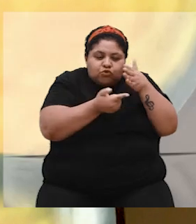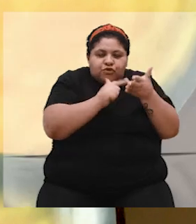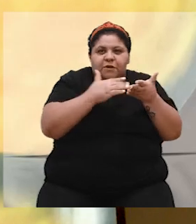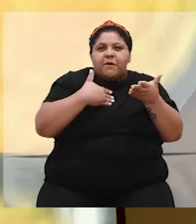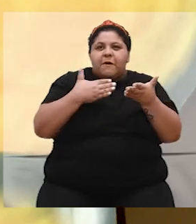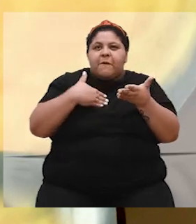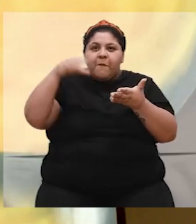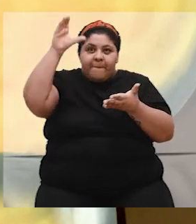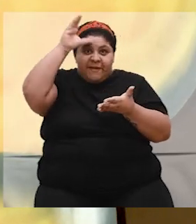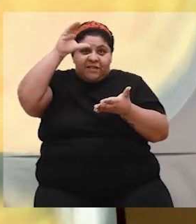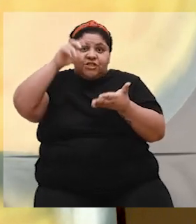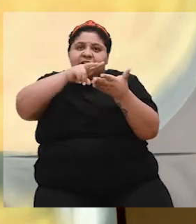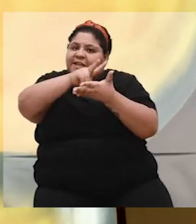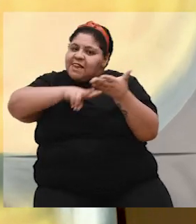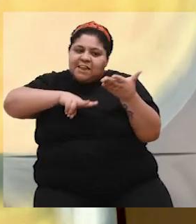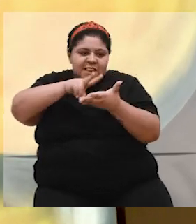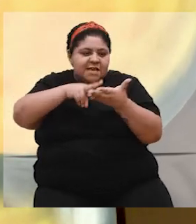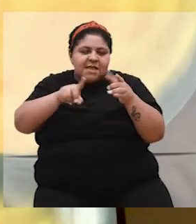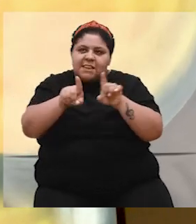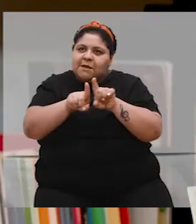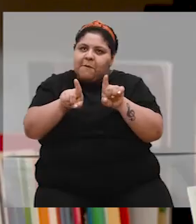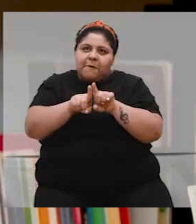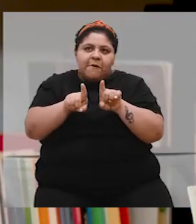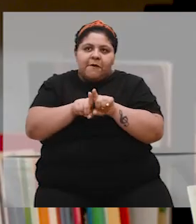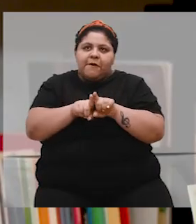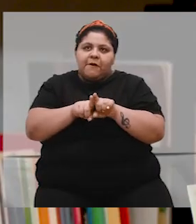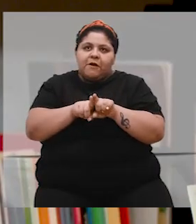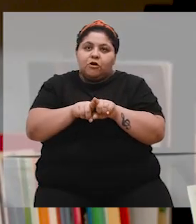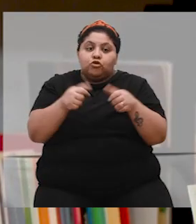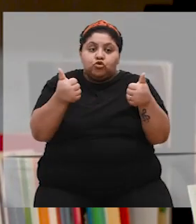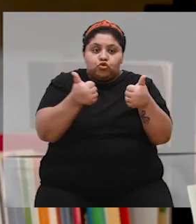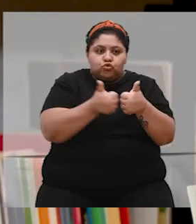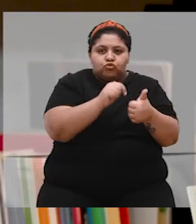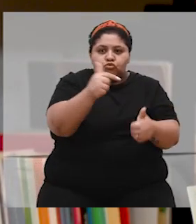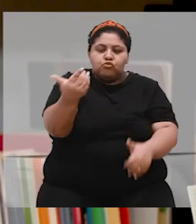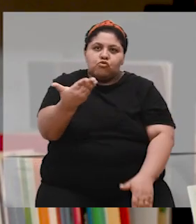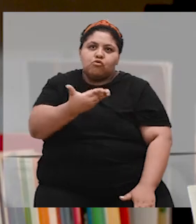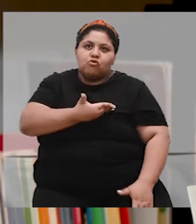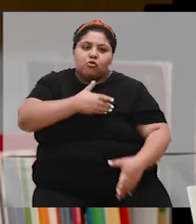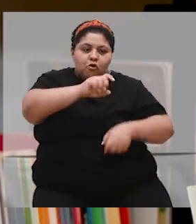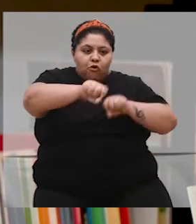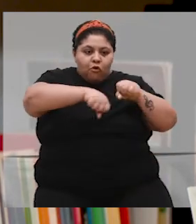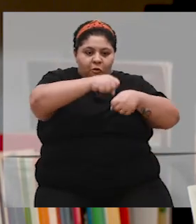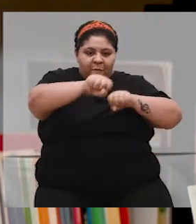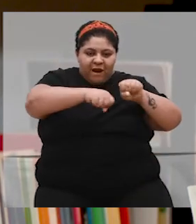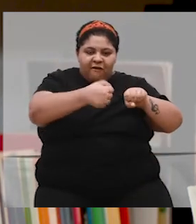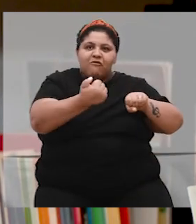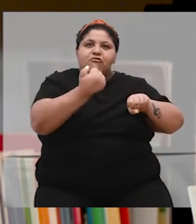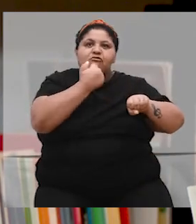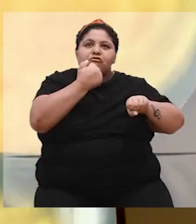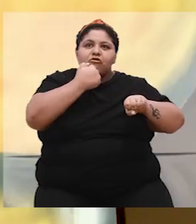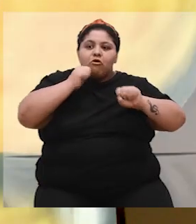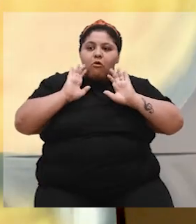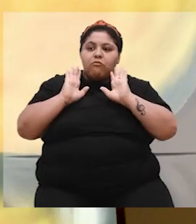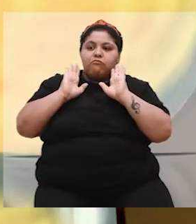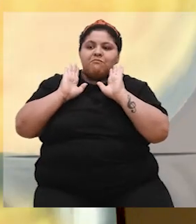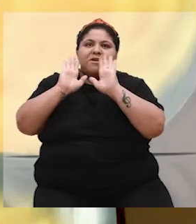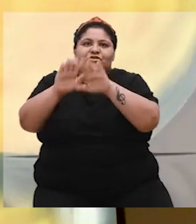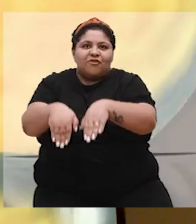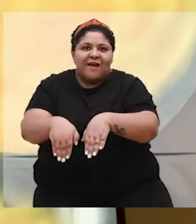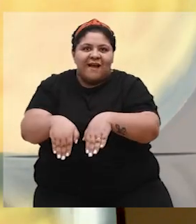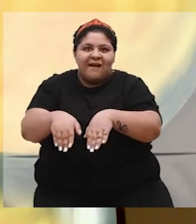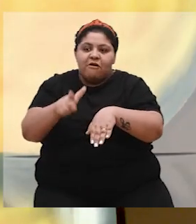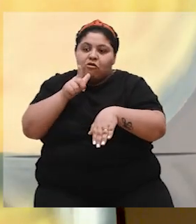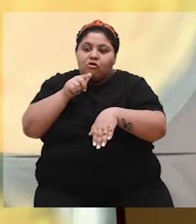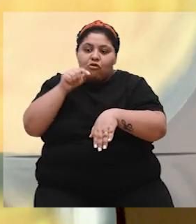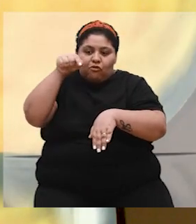A minha tia, por exemplo, sendo leitora voraz, ela e uma amiga amarravam livros com pedra para jogar no Lago Paranoá,